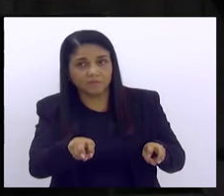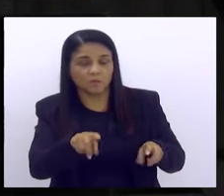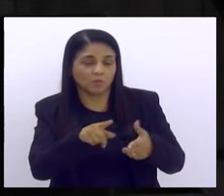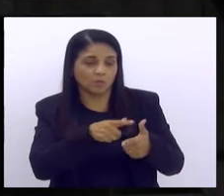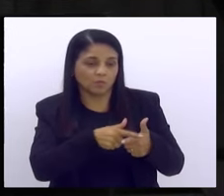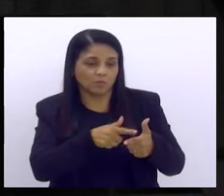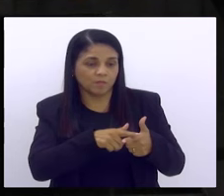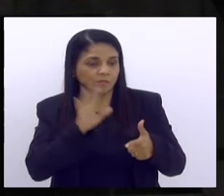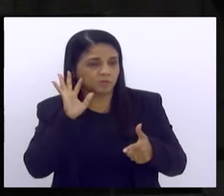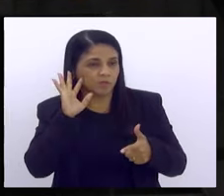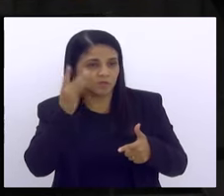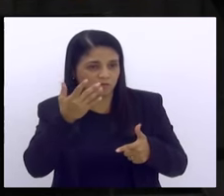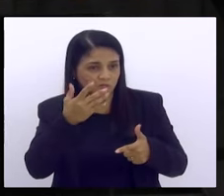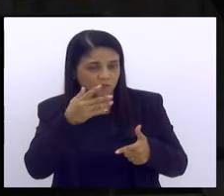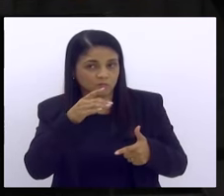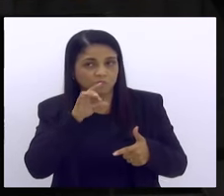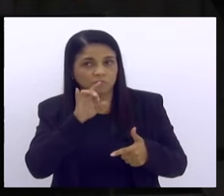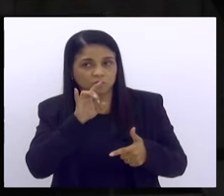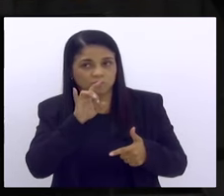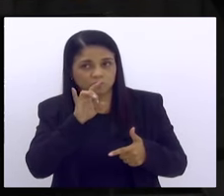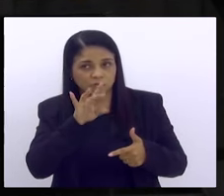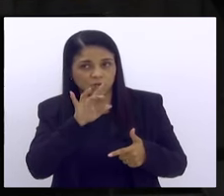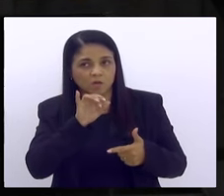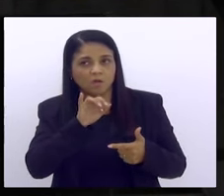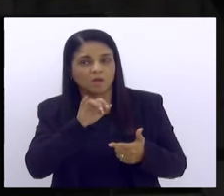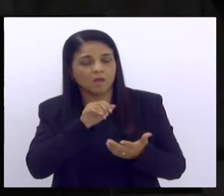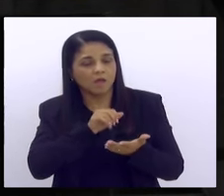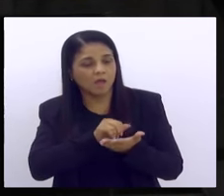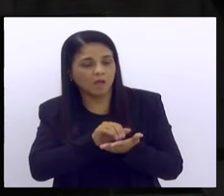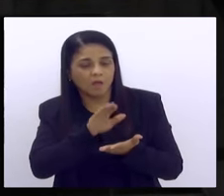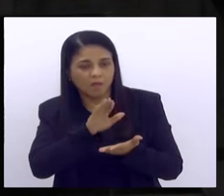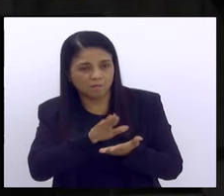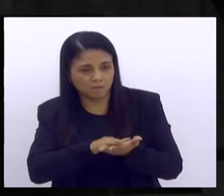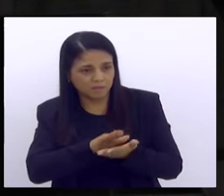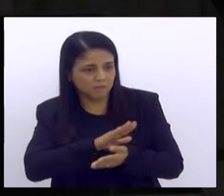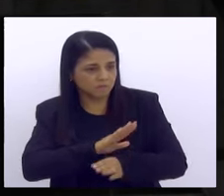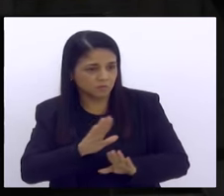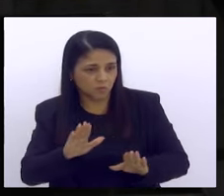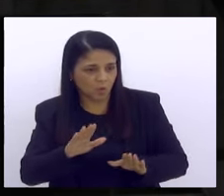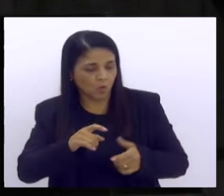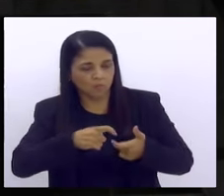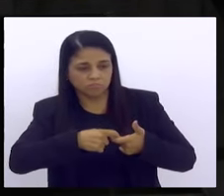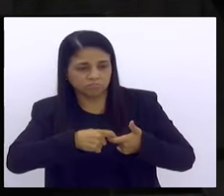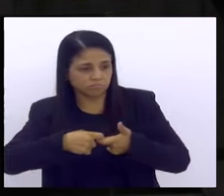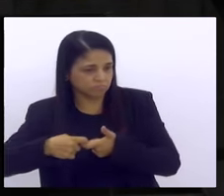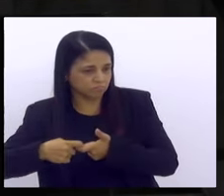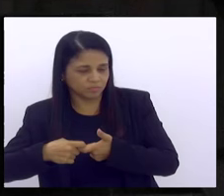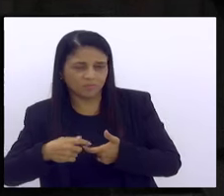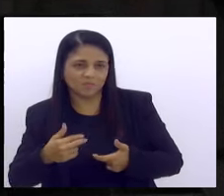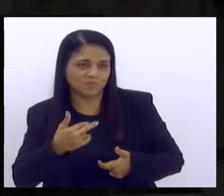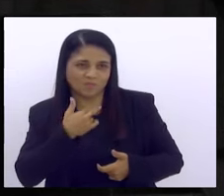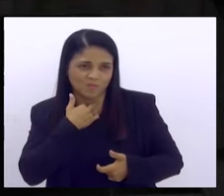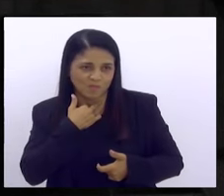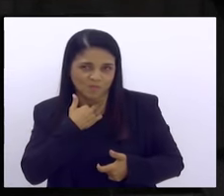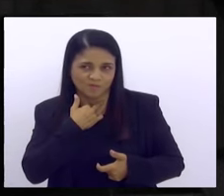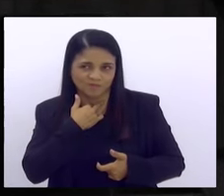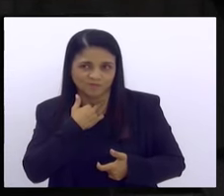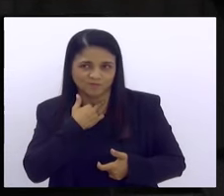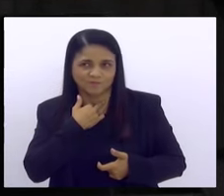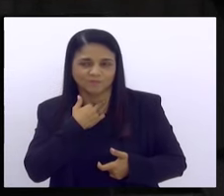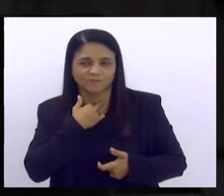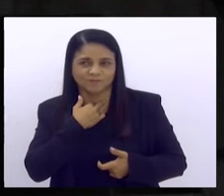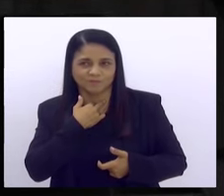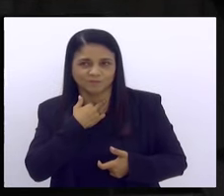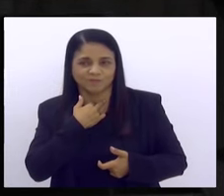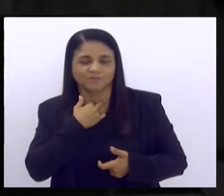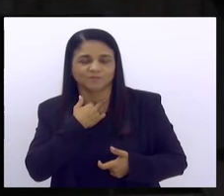sanada, cabendo apenas a aplicação da infração, sem a aplicação da medida administrativa